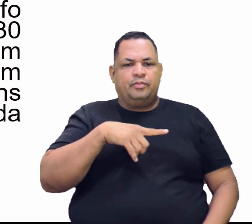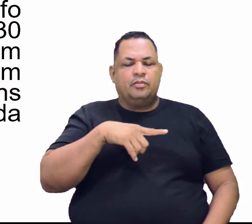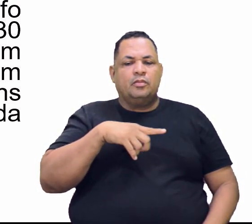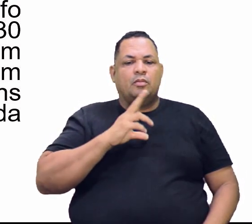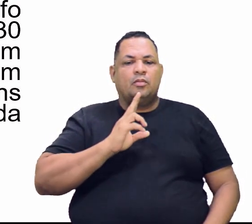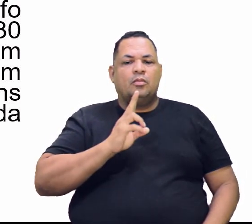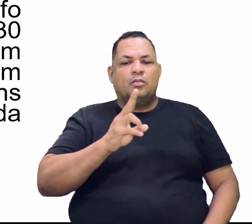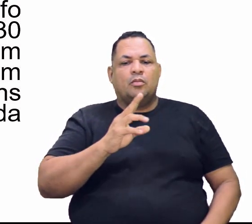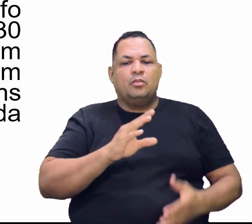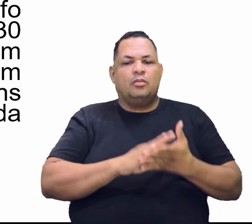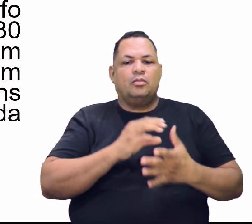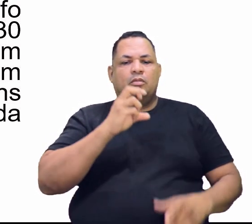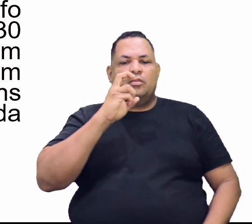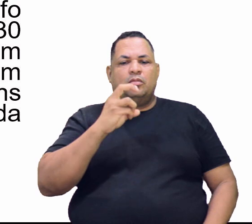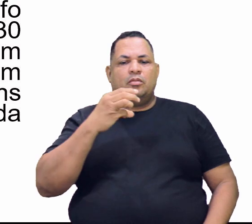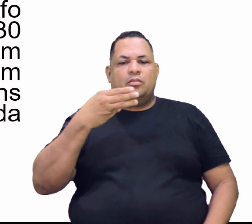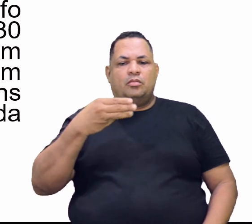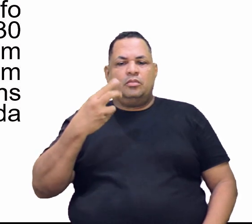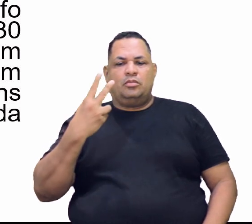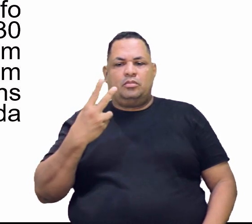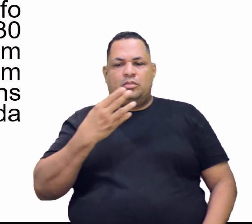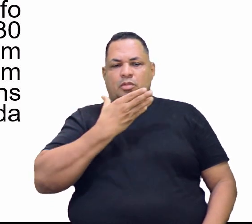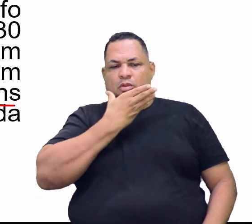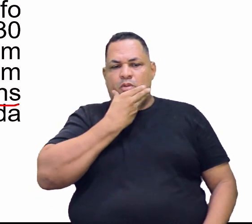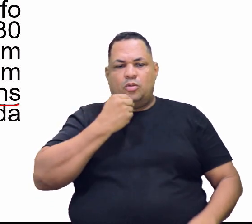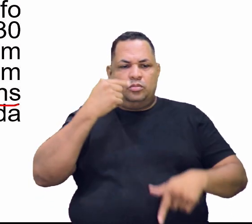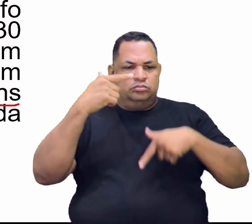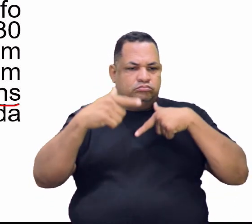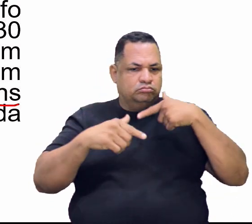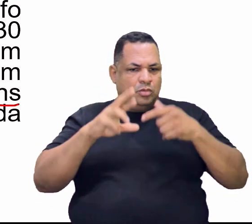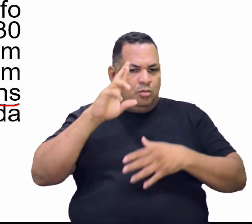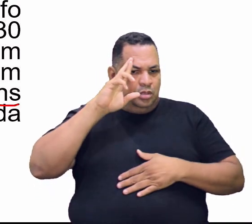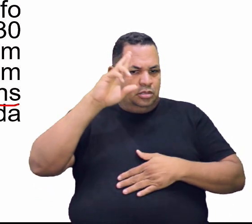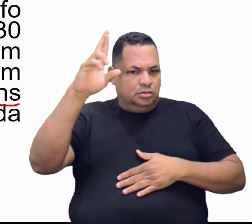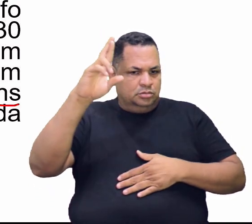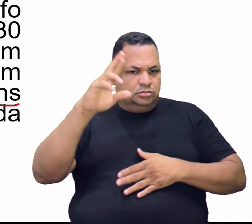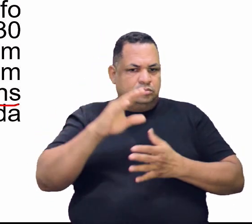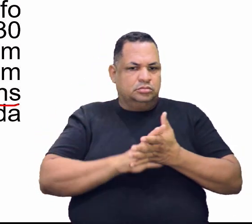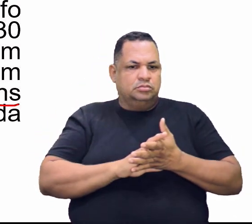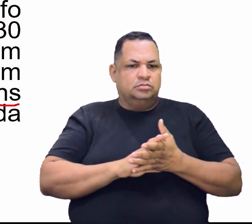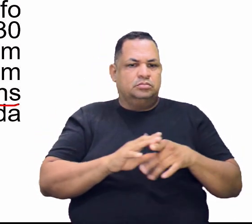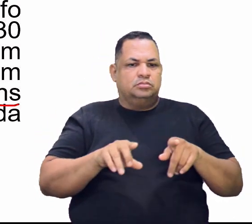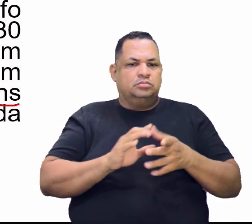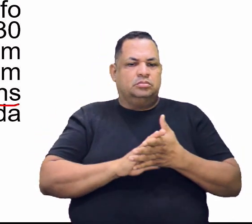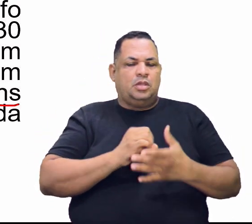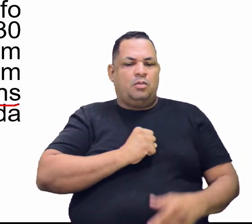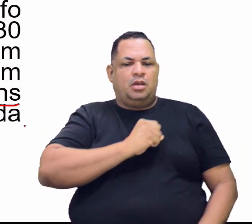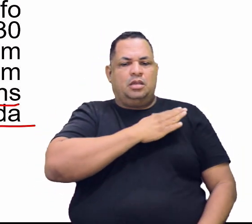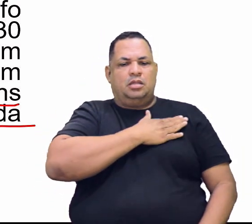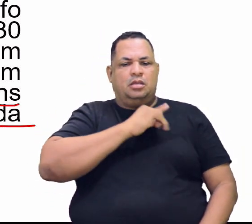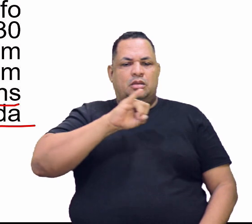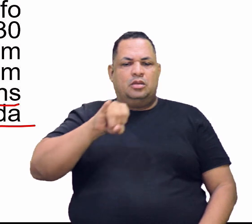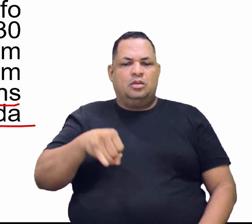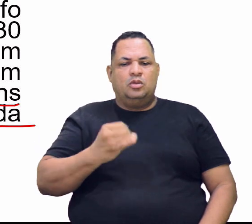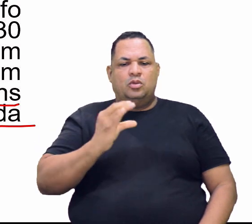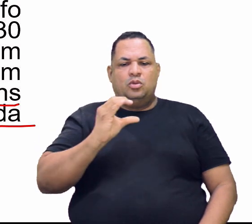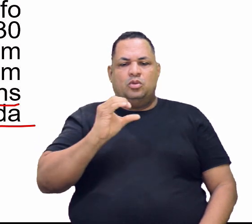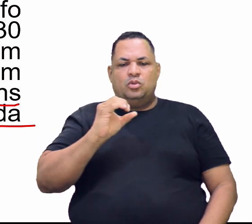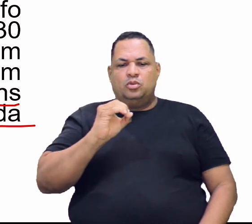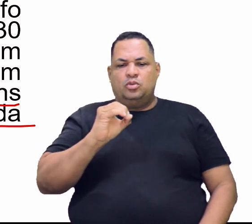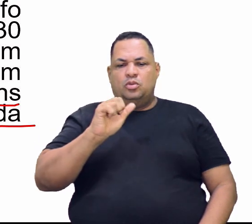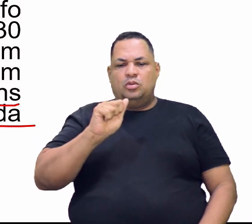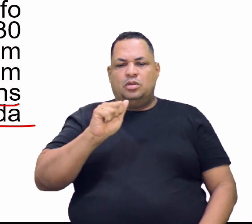fincou. Aqui em Porto Velho nós tínhamos 2. Um que ficava próximo de Santo Antônio, que é a